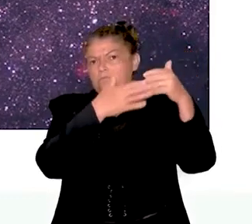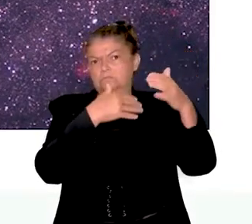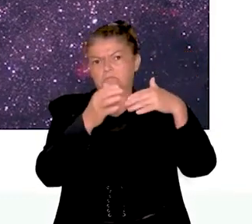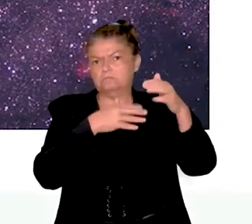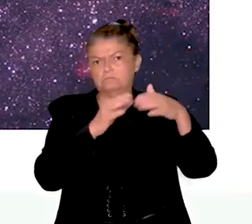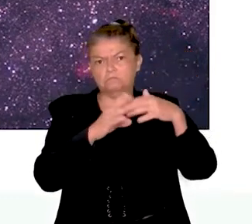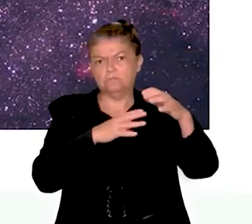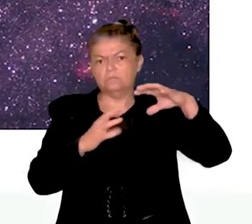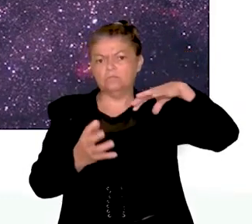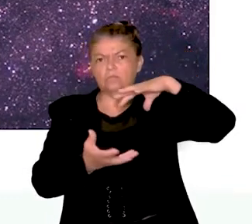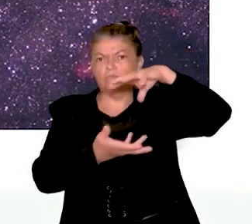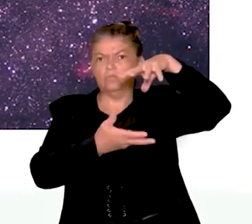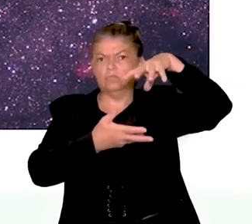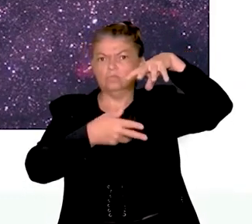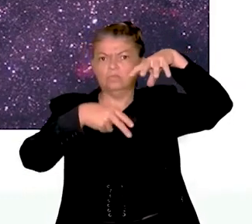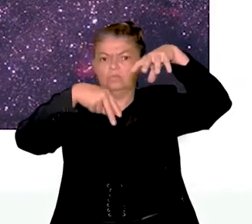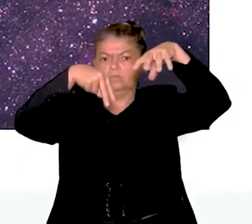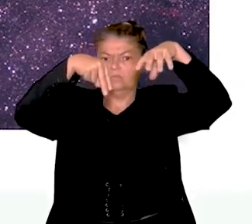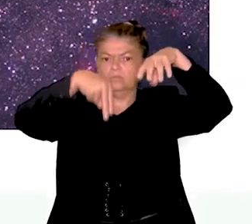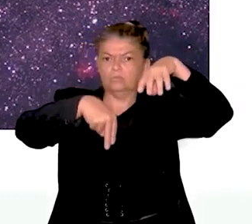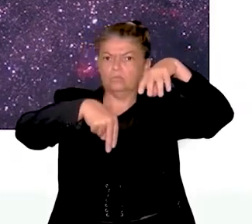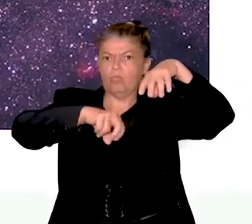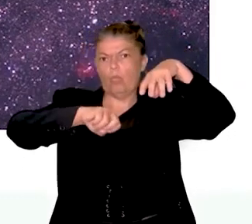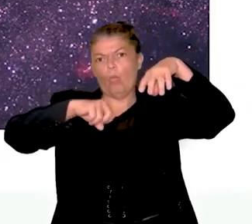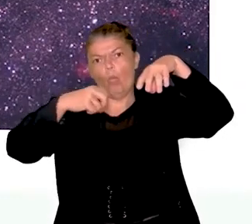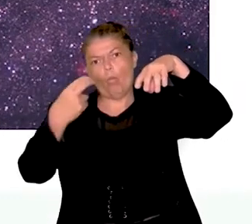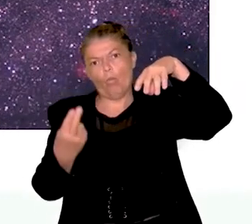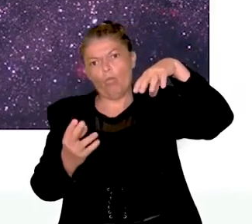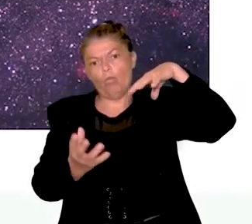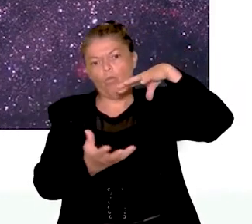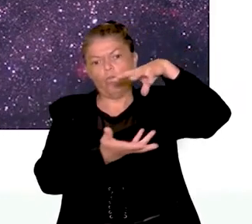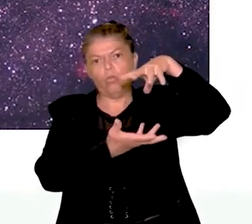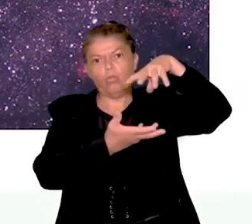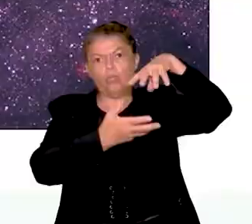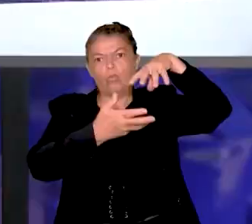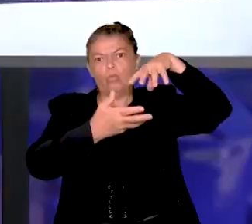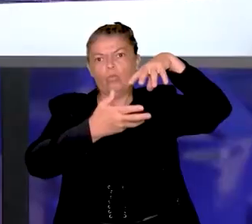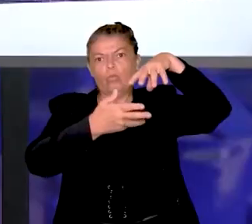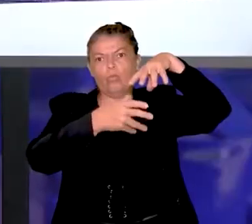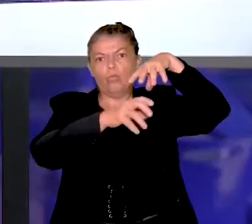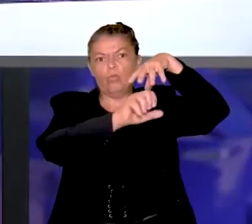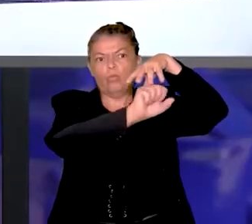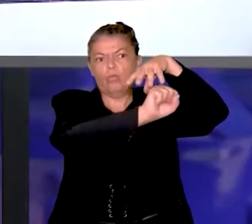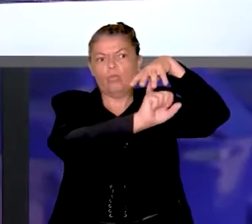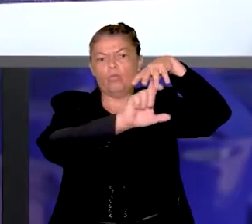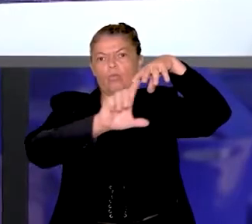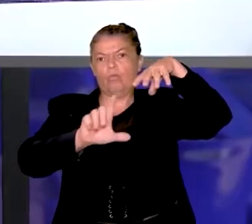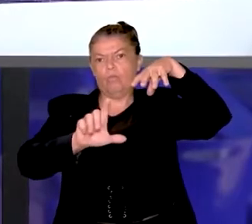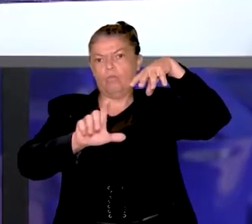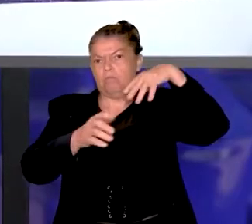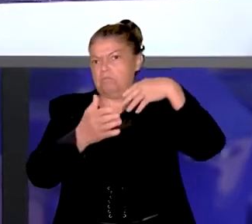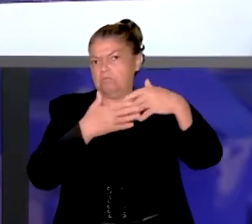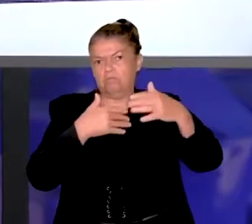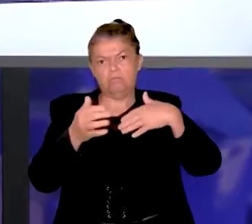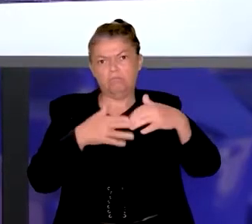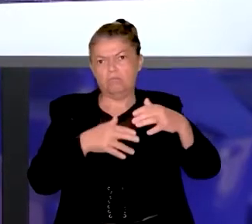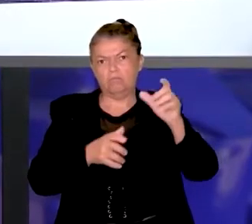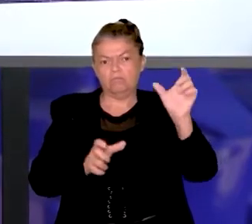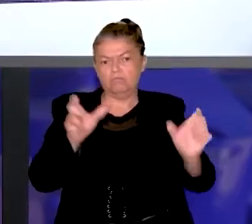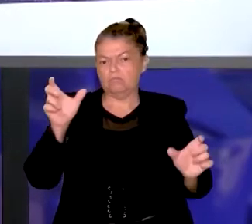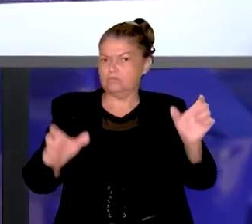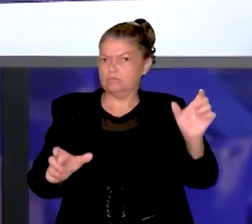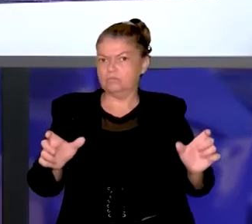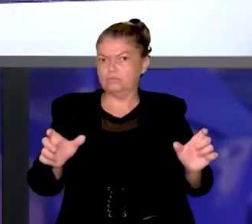norte, chamado a região boreal, e no hemisfério sul, a Estrela Polar, na região sul,